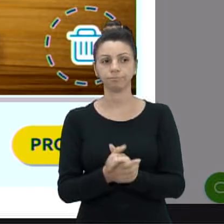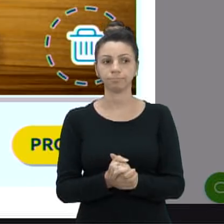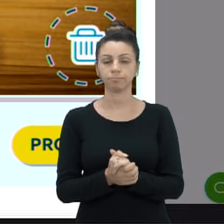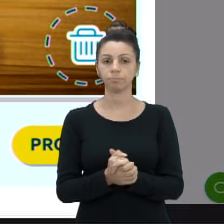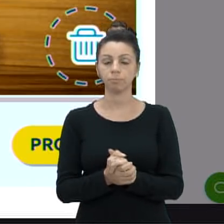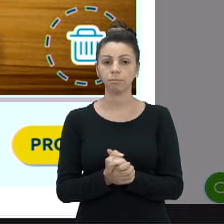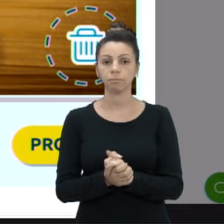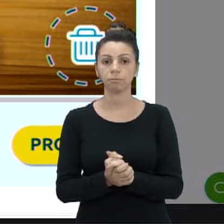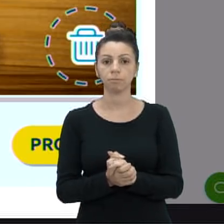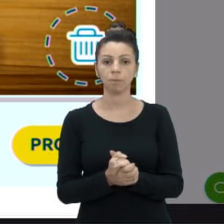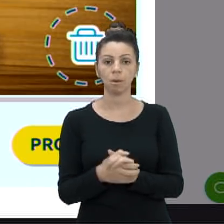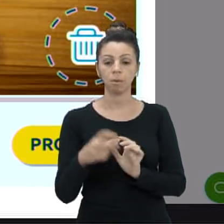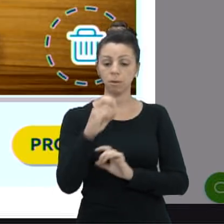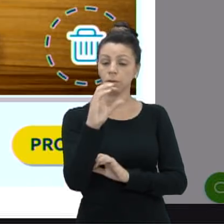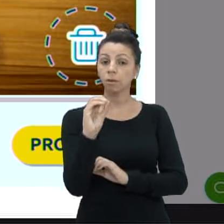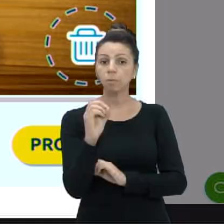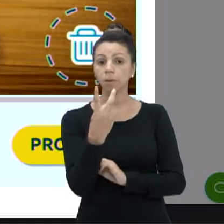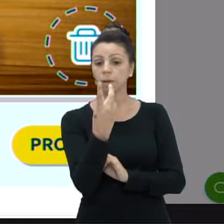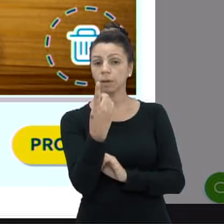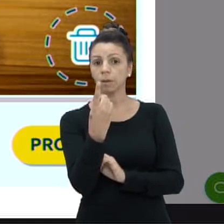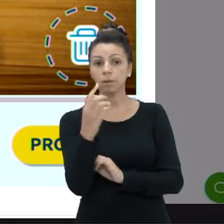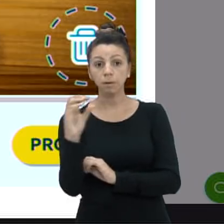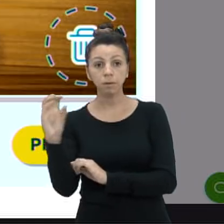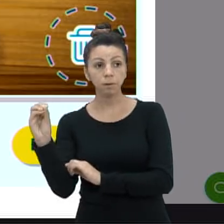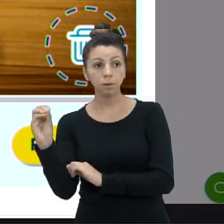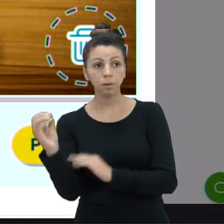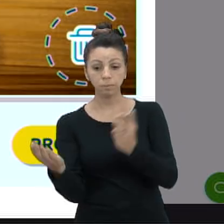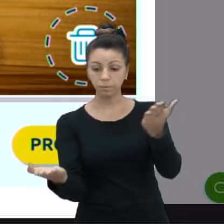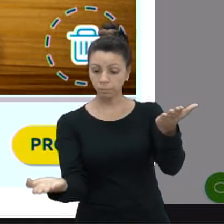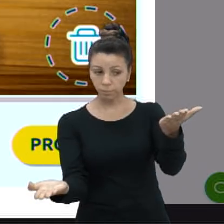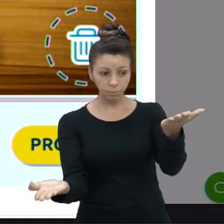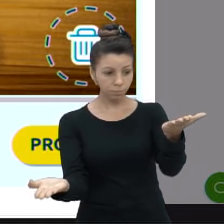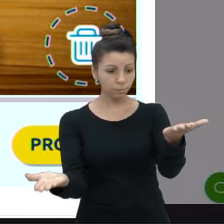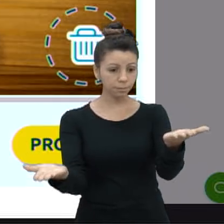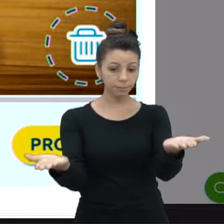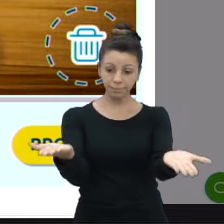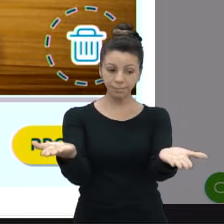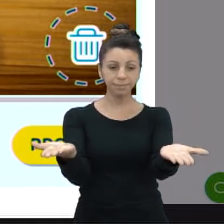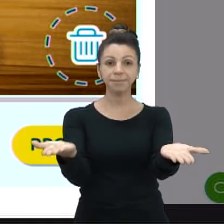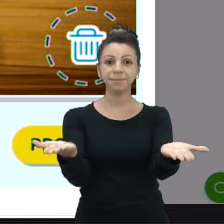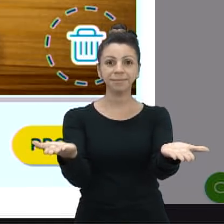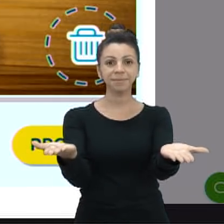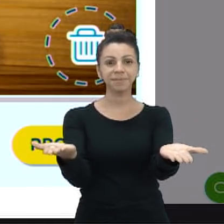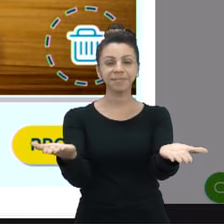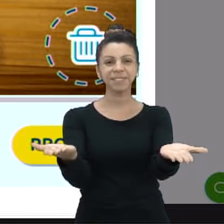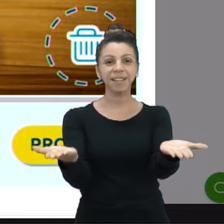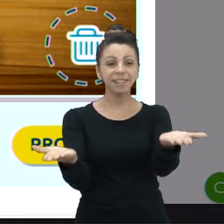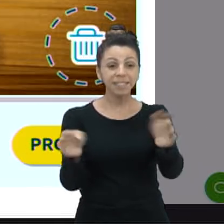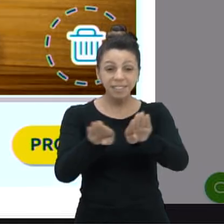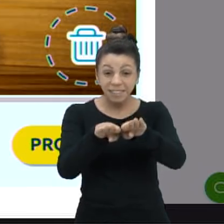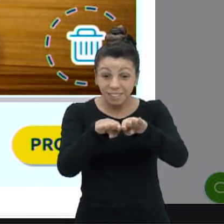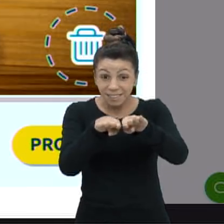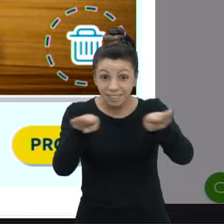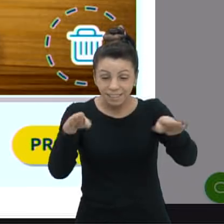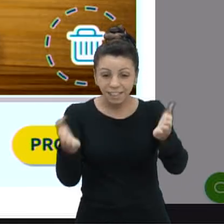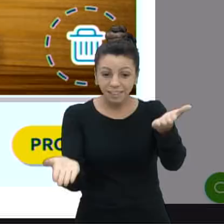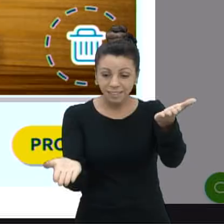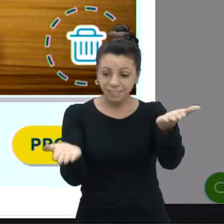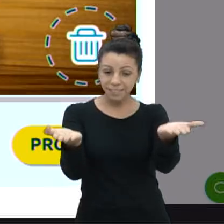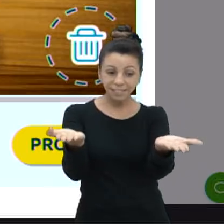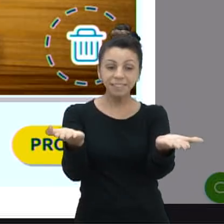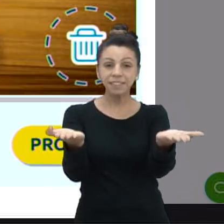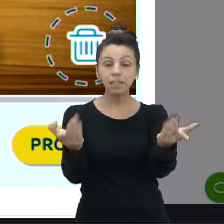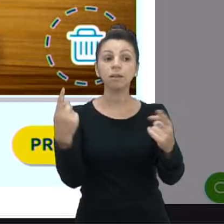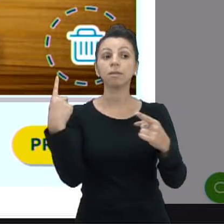100. Olha só, ela ficou paralela com as bordas, ou seja, ela está retinha. Uma vez que ela seja reta,